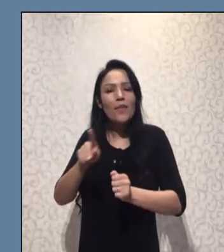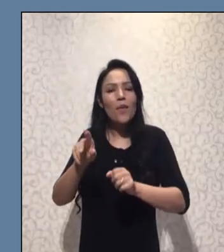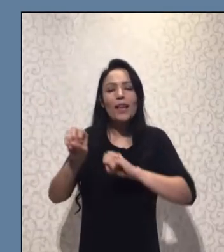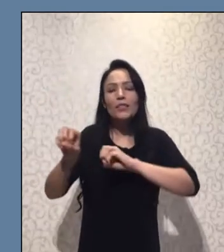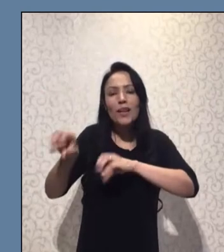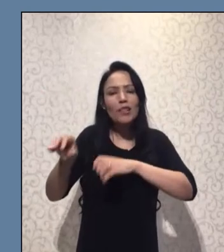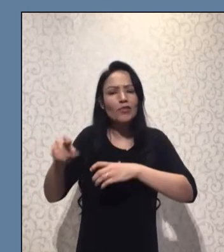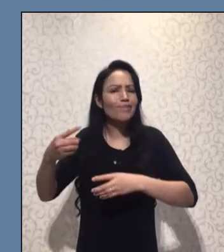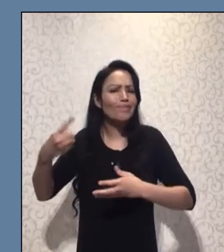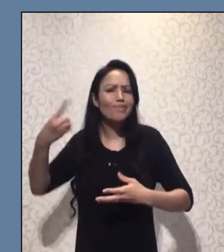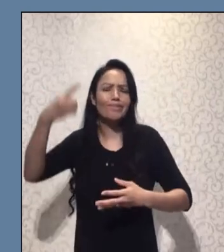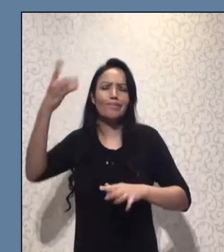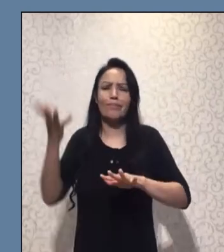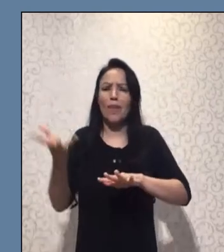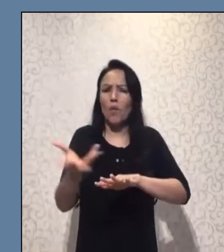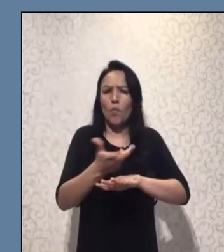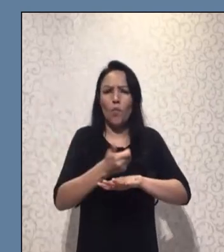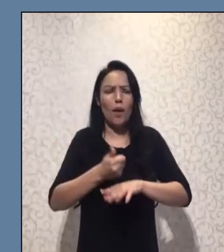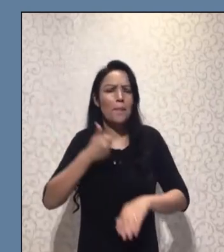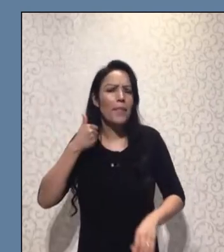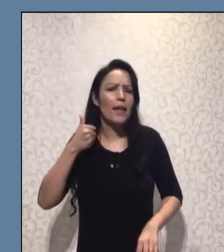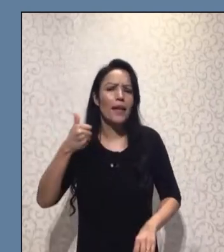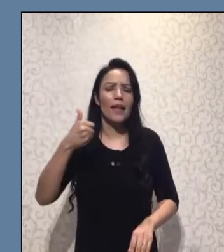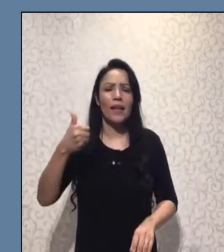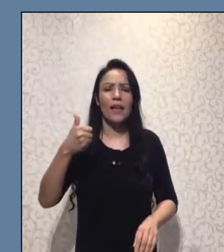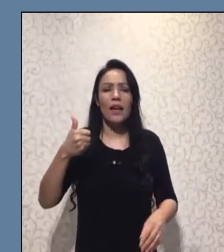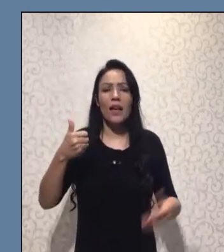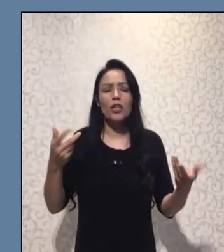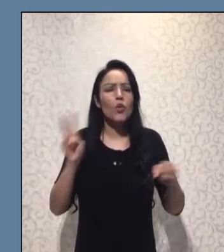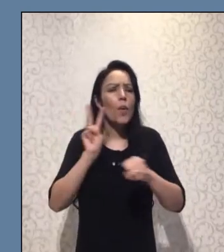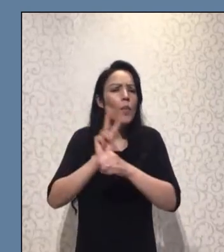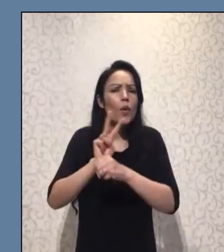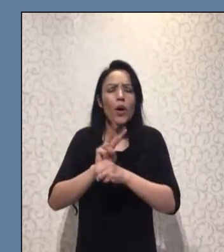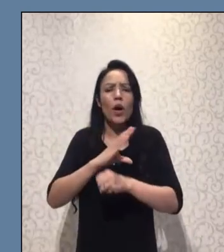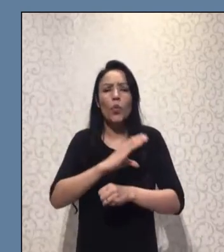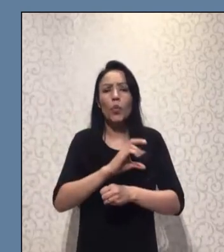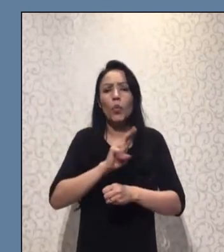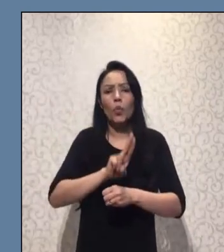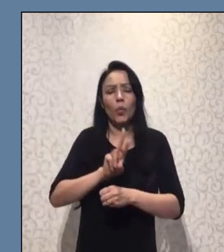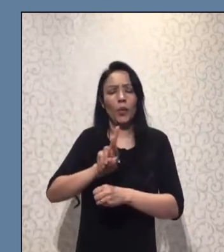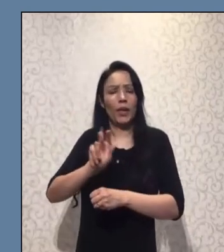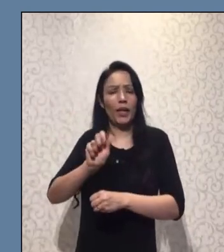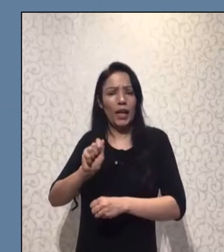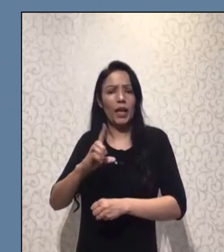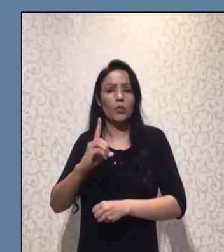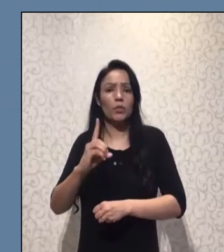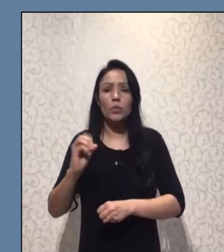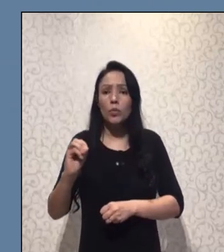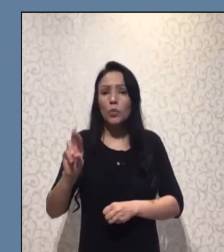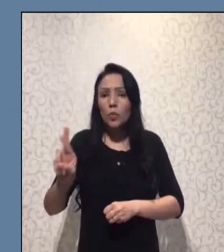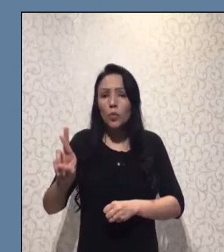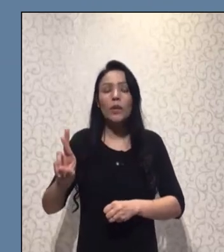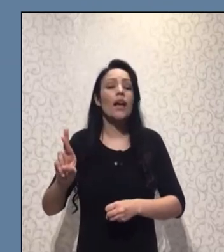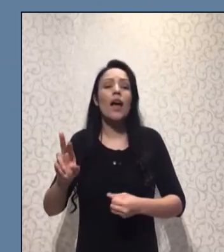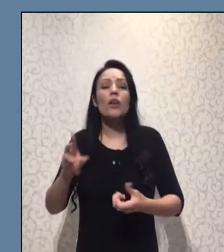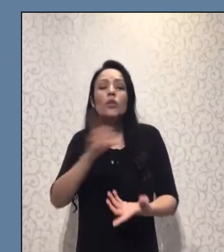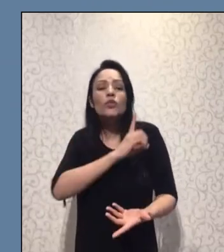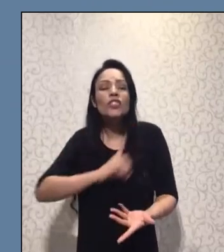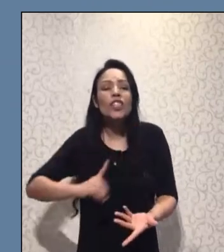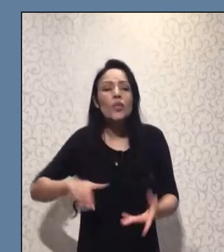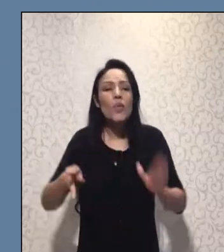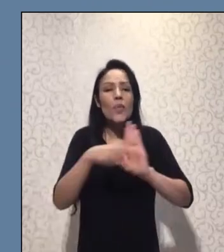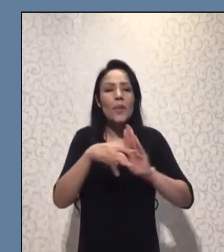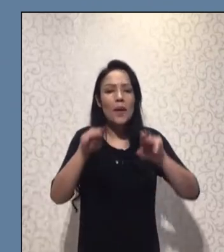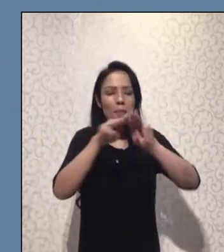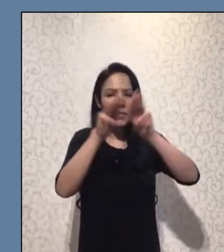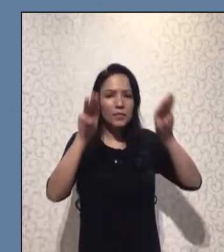discussão entre educadores, curadores, diretores de museu, para ver qual que é a melhor maneira de